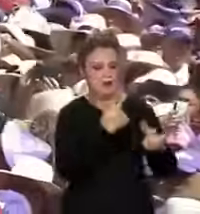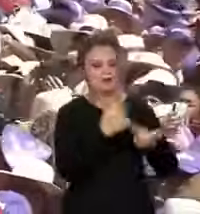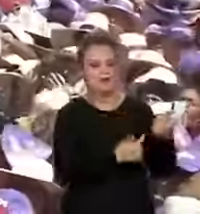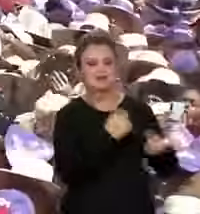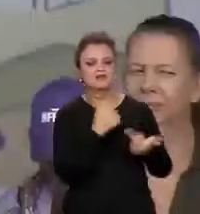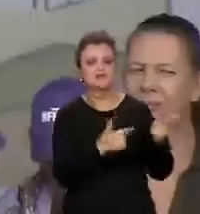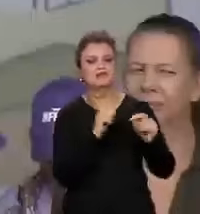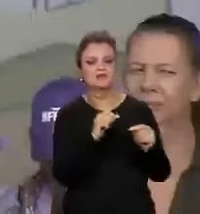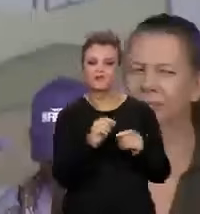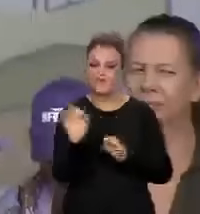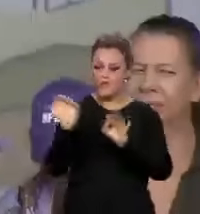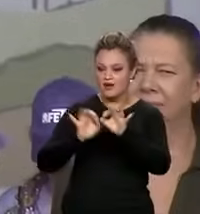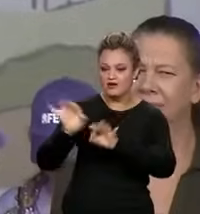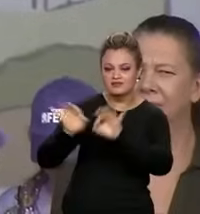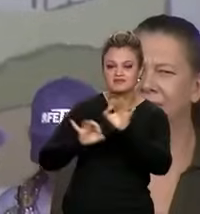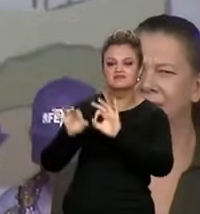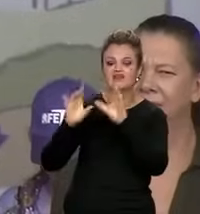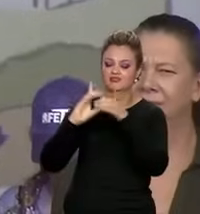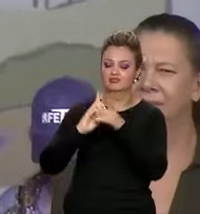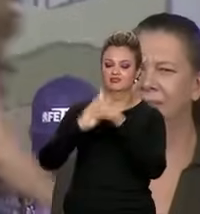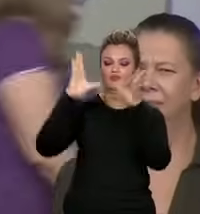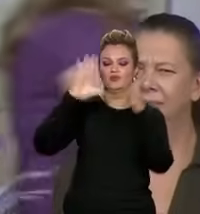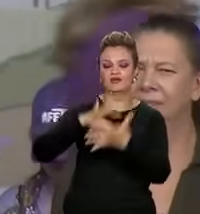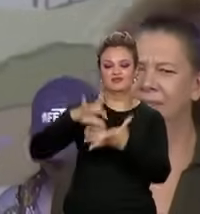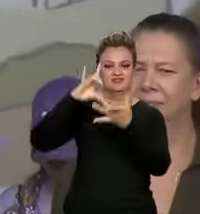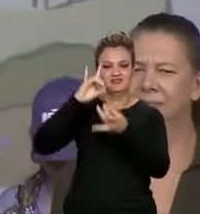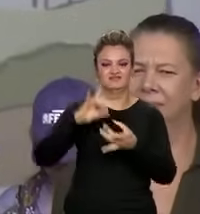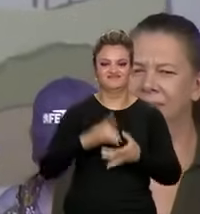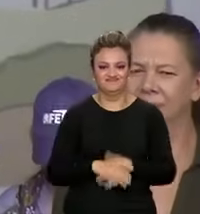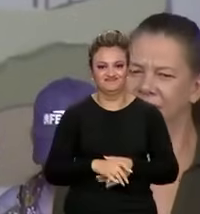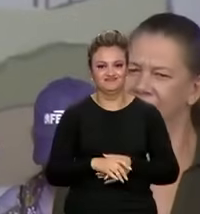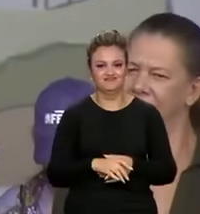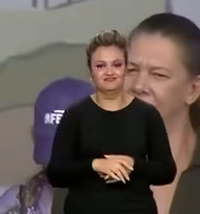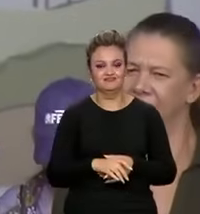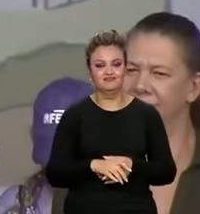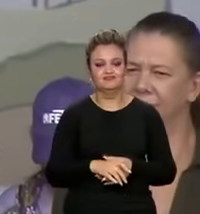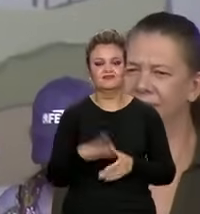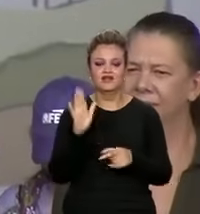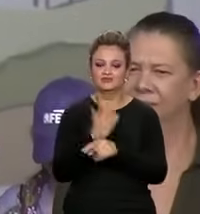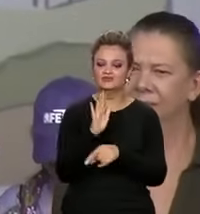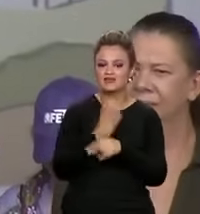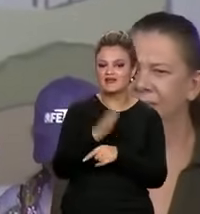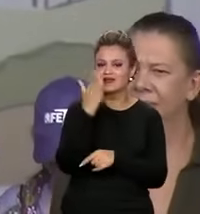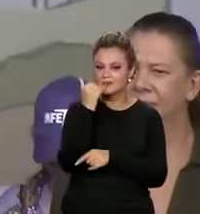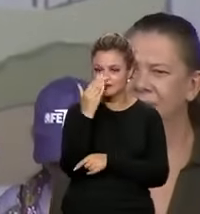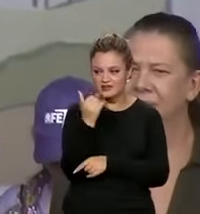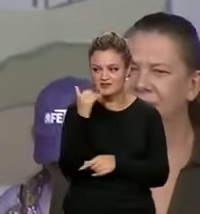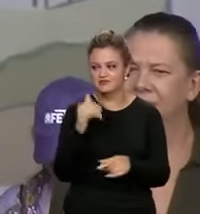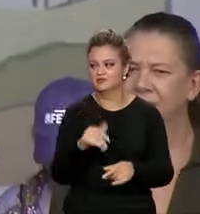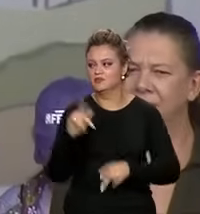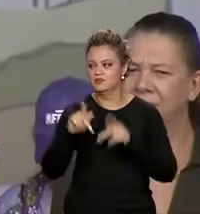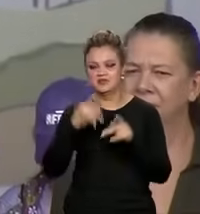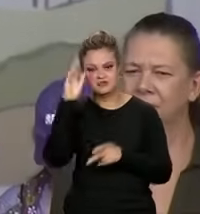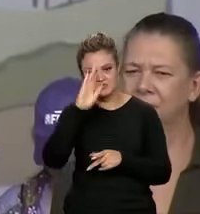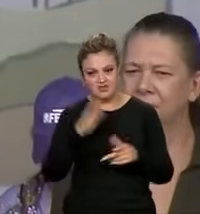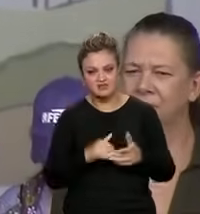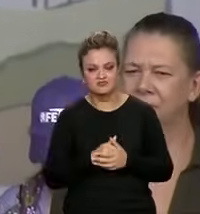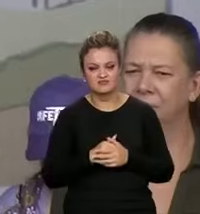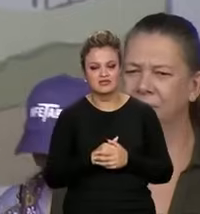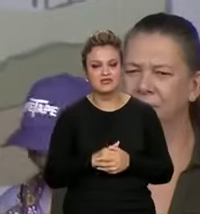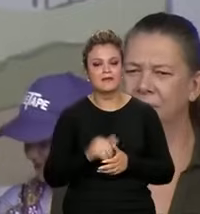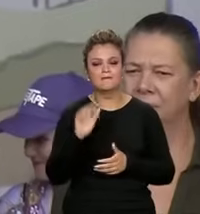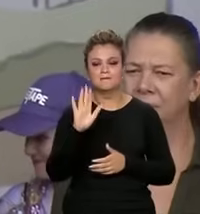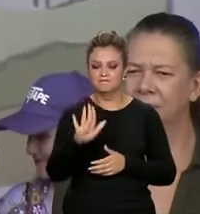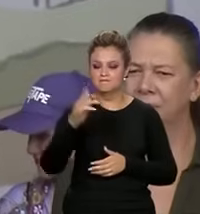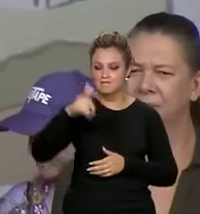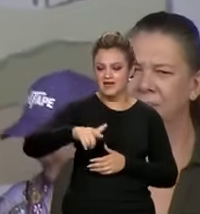pela reconstrução da Democracia pela alimentação do povo brasileiro mas